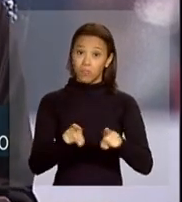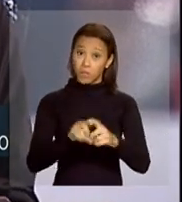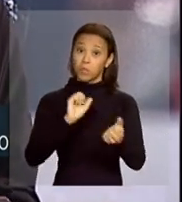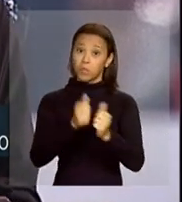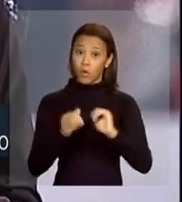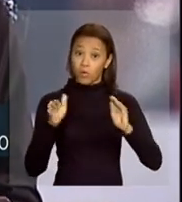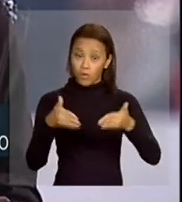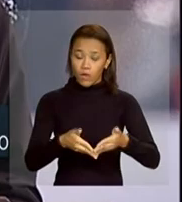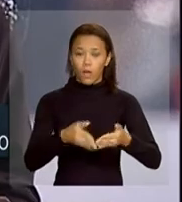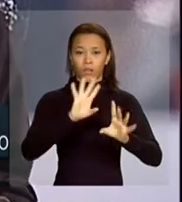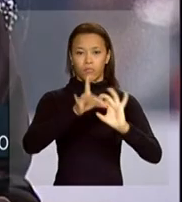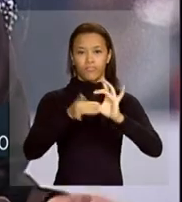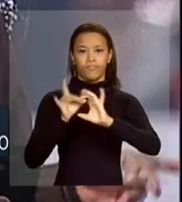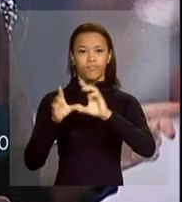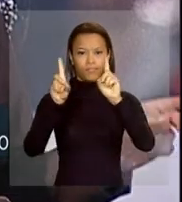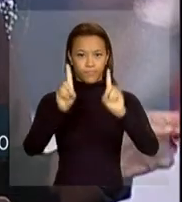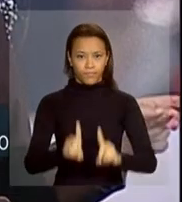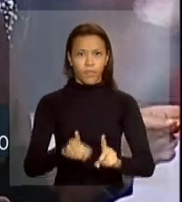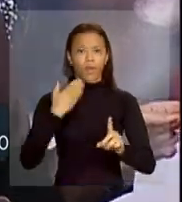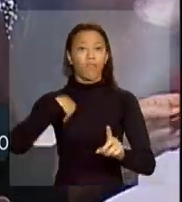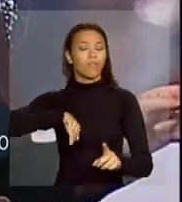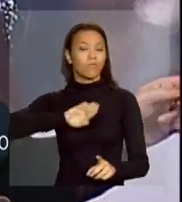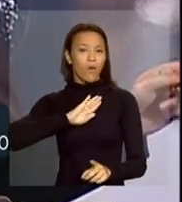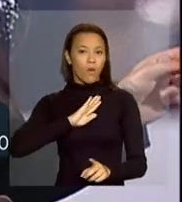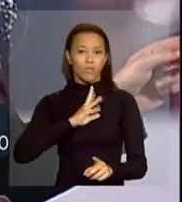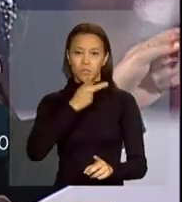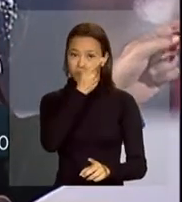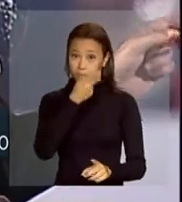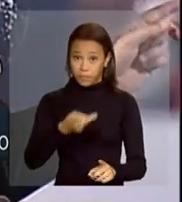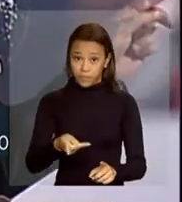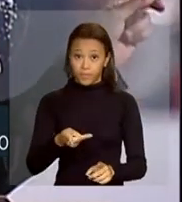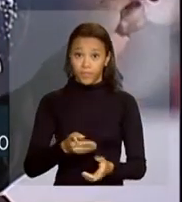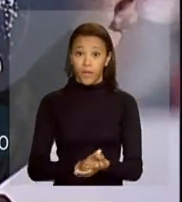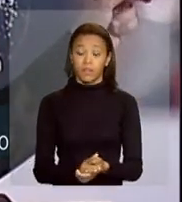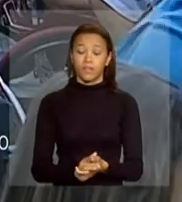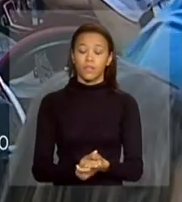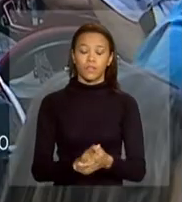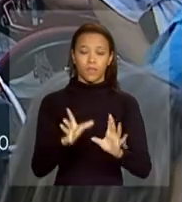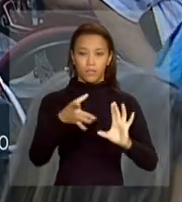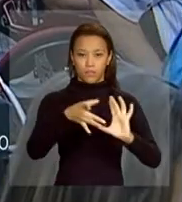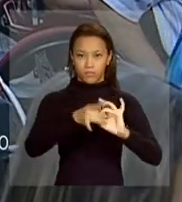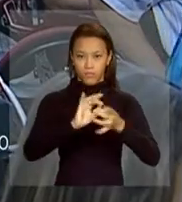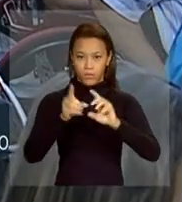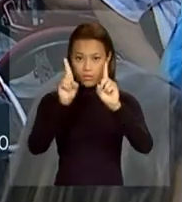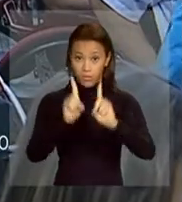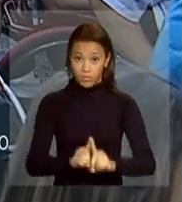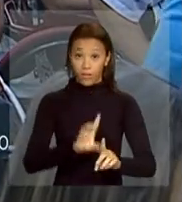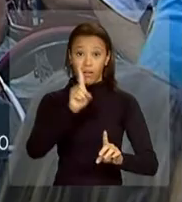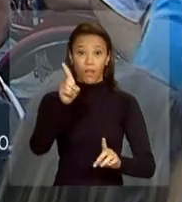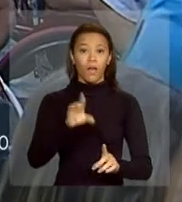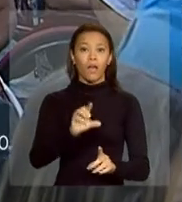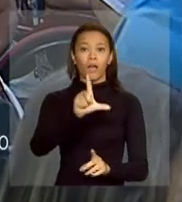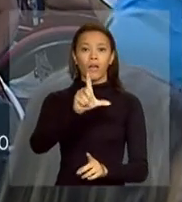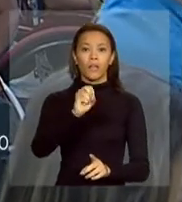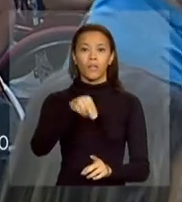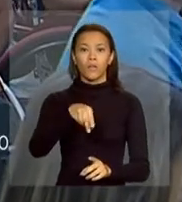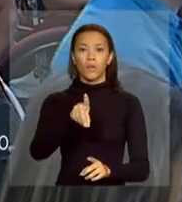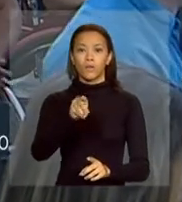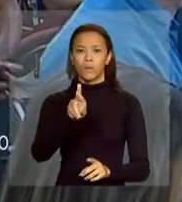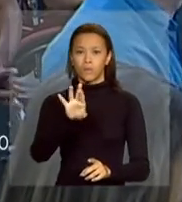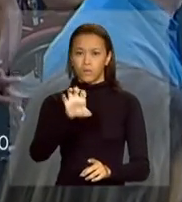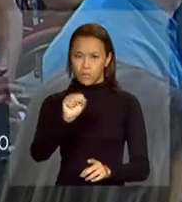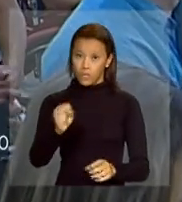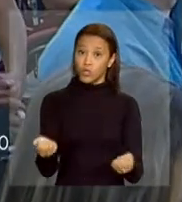paraolímpico e nós participar vamos das paraolimpíadas em Londres e certa vez